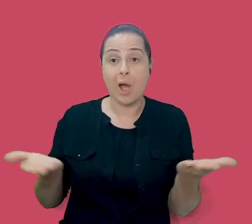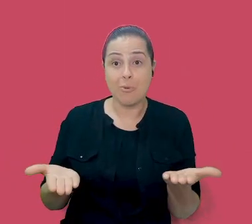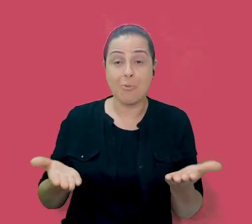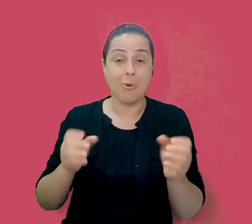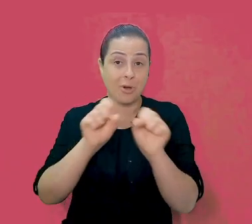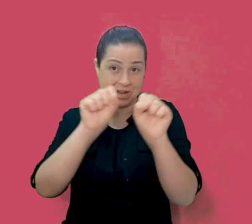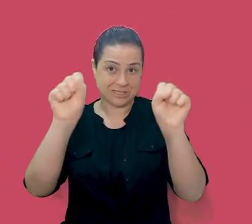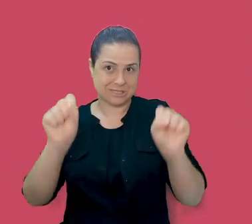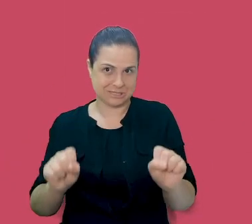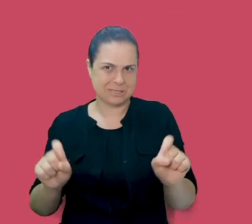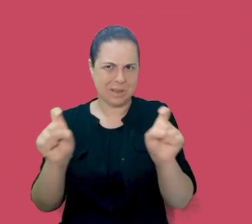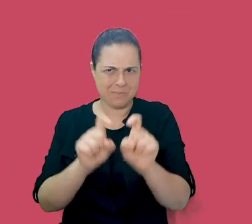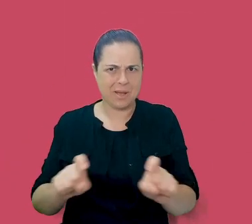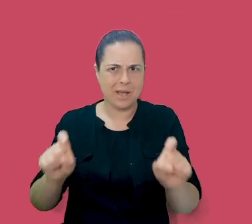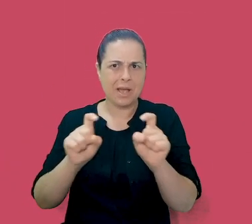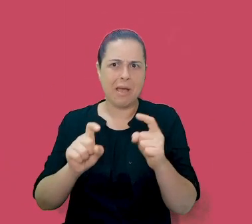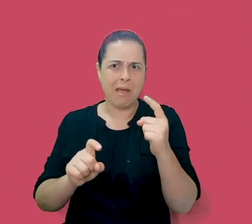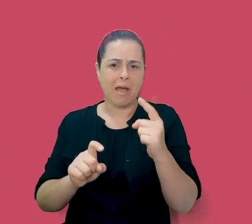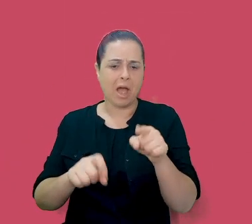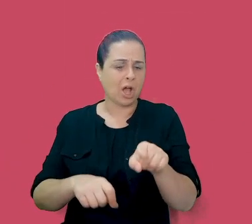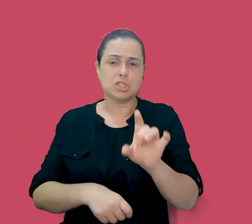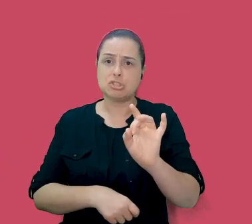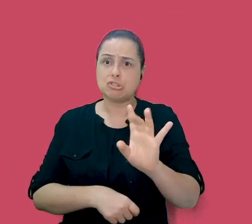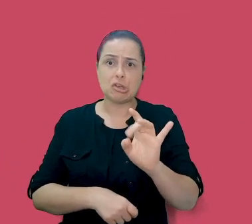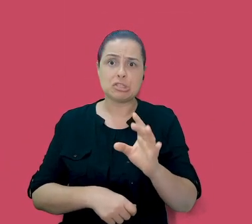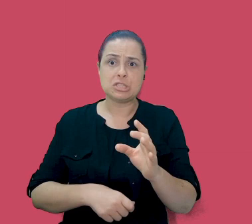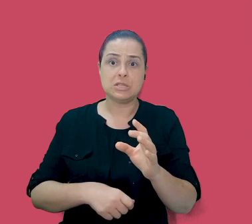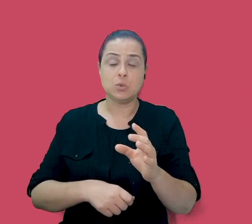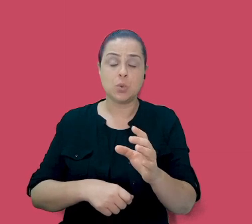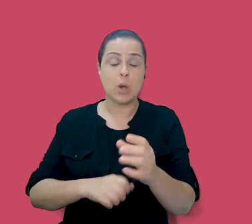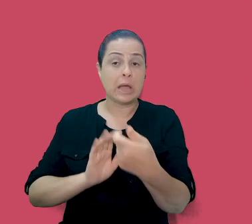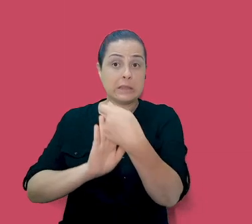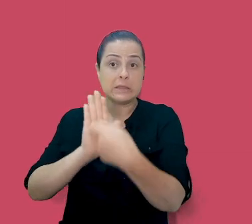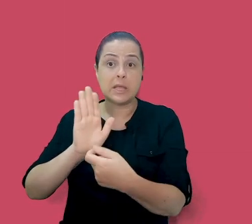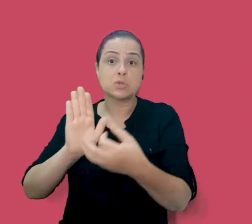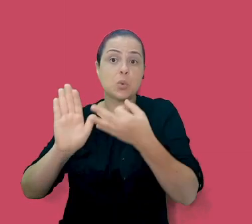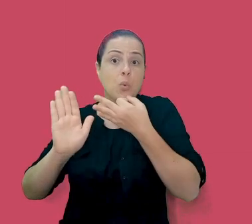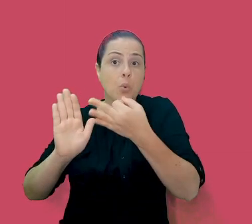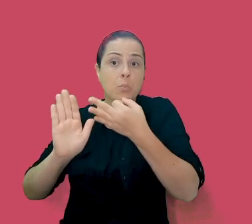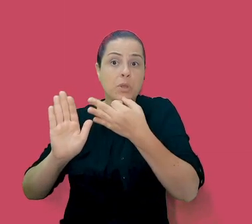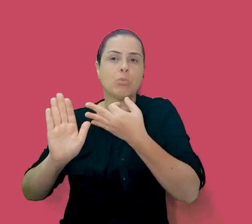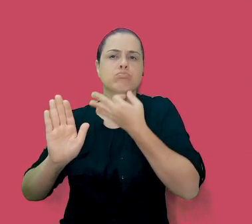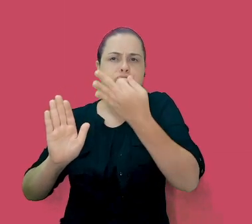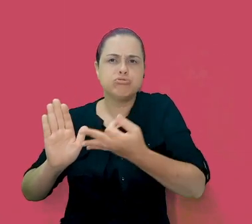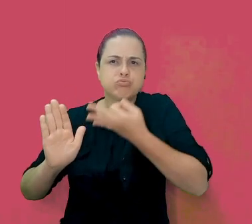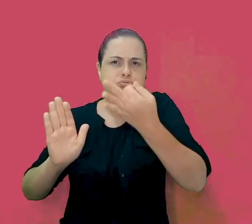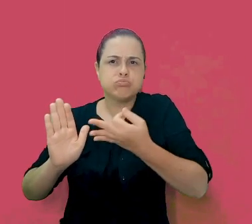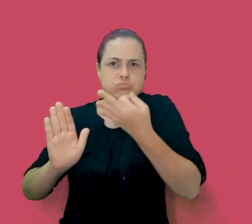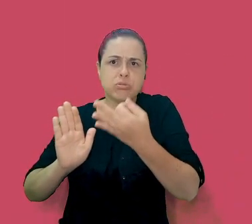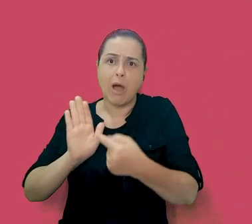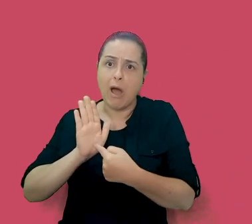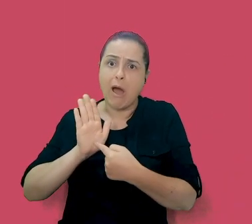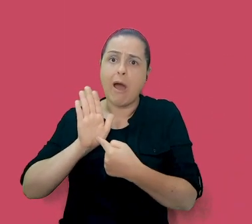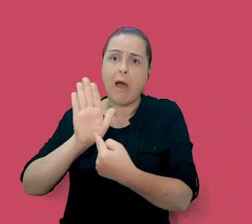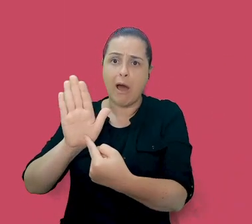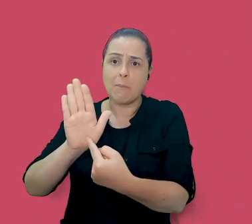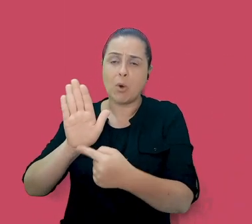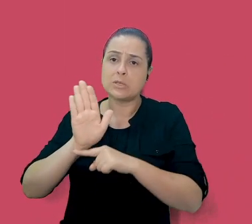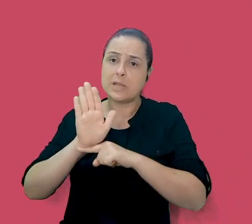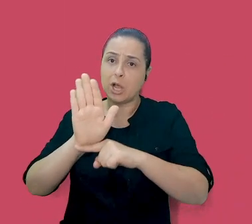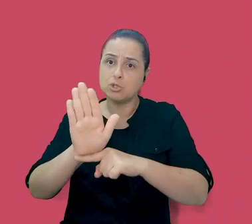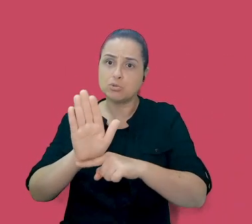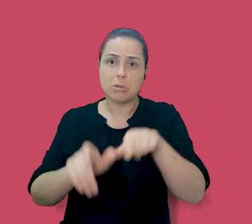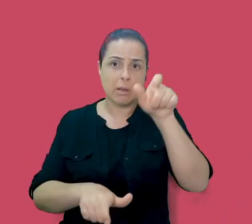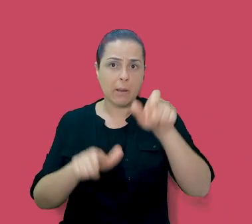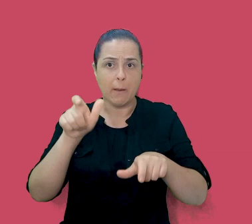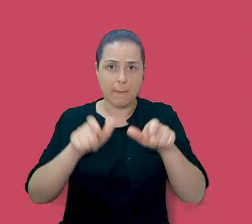criar textos argumentativos, uma série de textos para que você possa entregar na escola. E aí ele passou em vários concursos